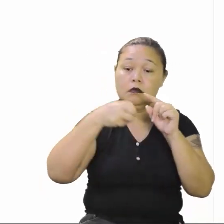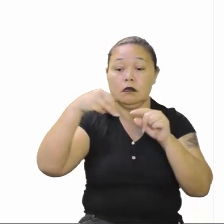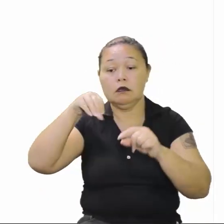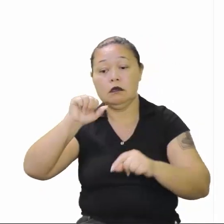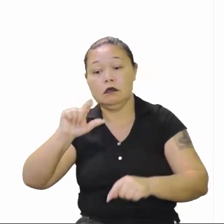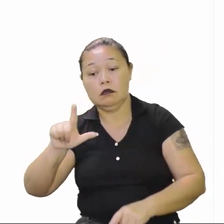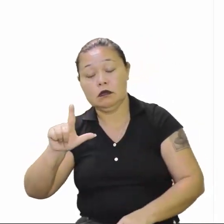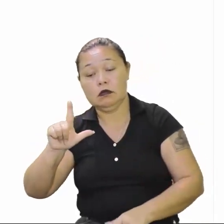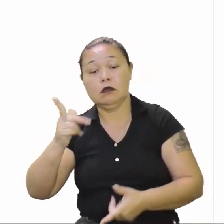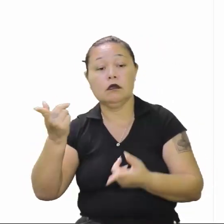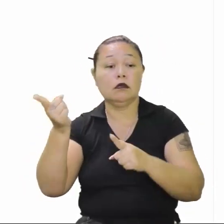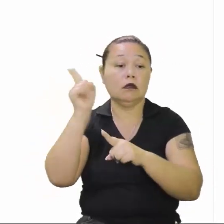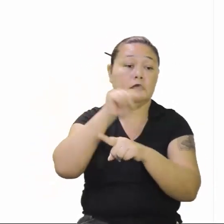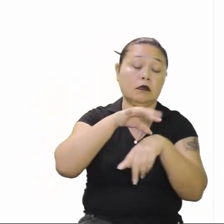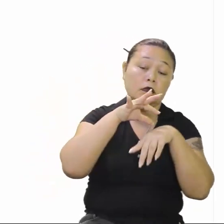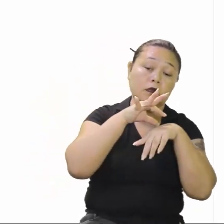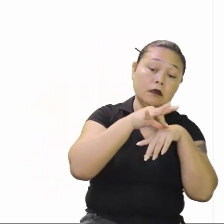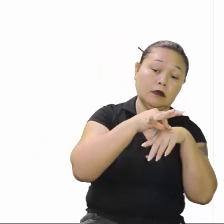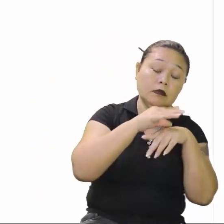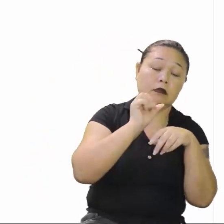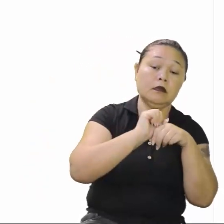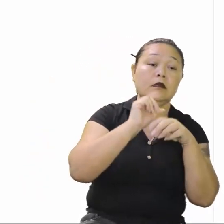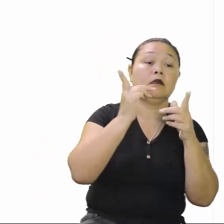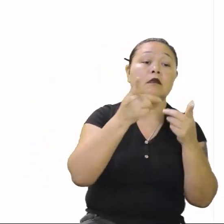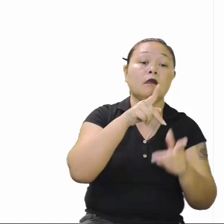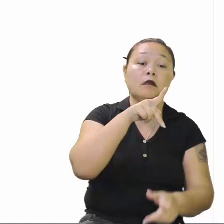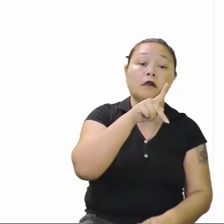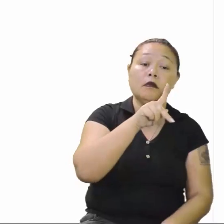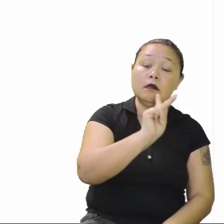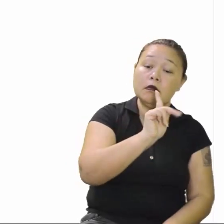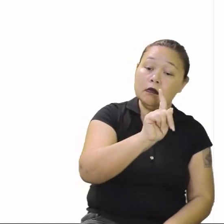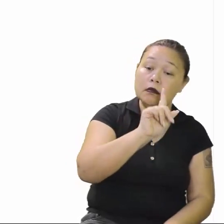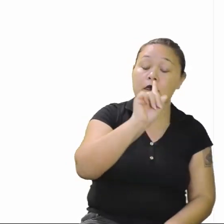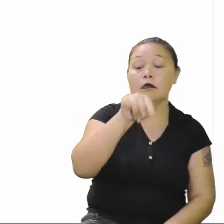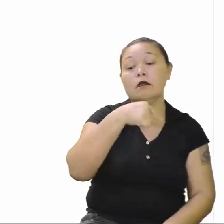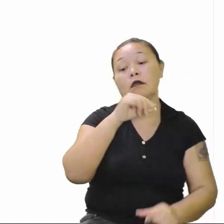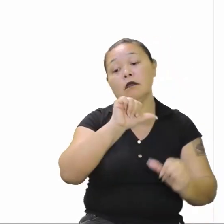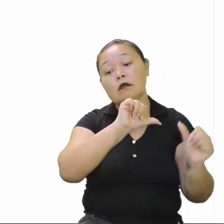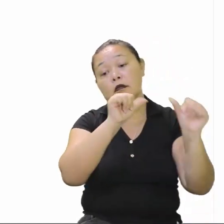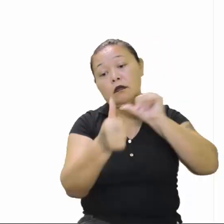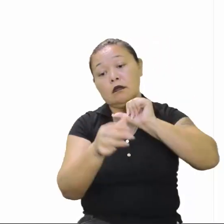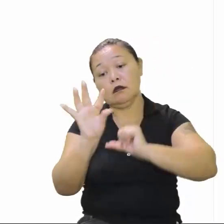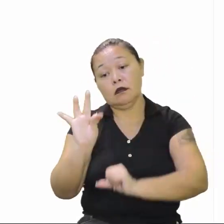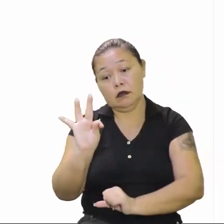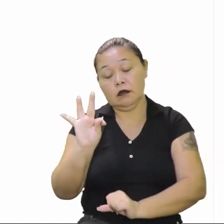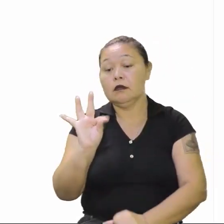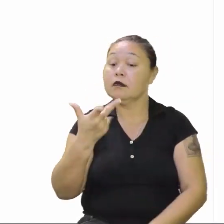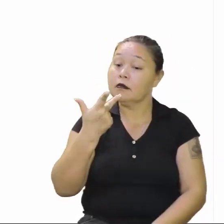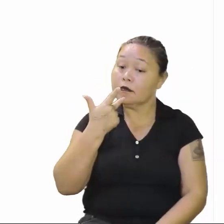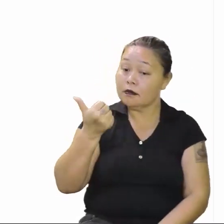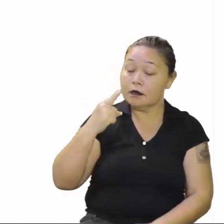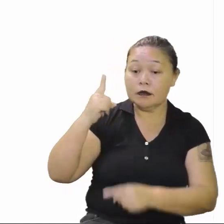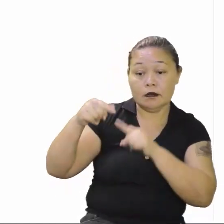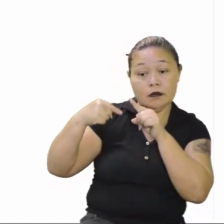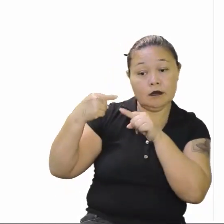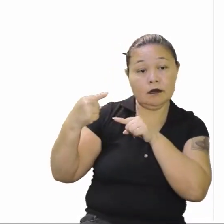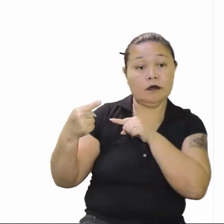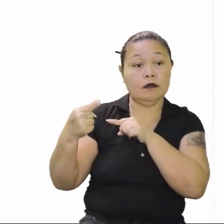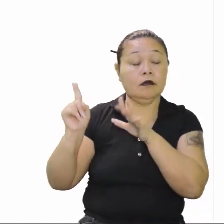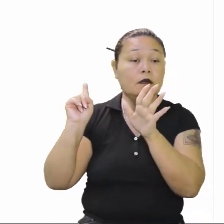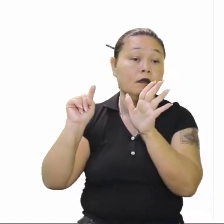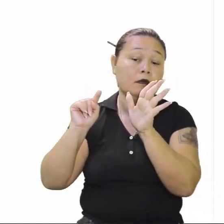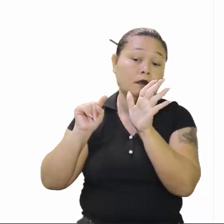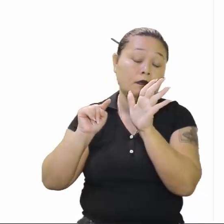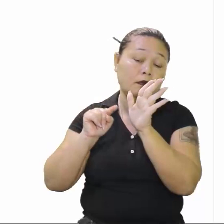carne transformamos quilograma em tonelada. Valeu, meu caro aluno, no comentário? Então, partiremos agora